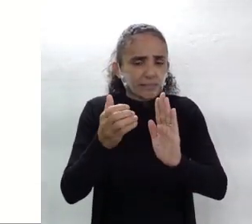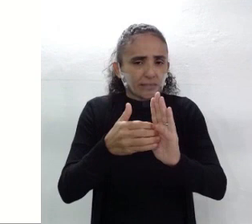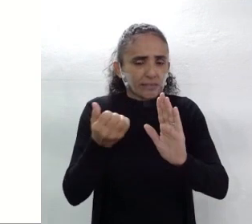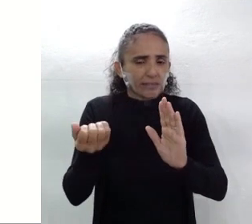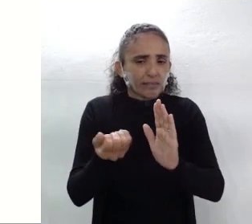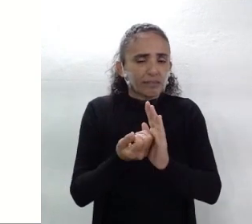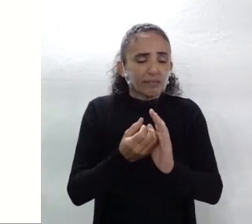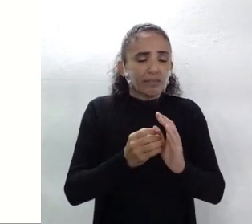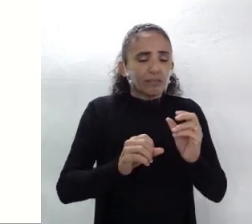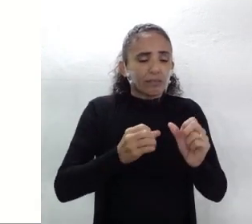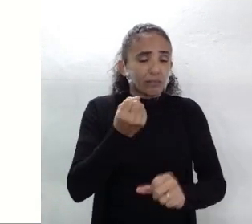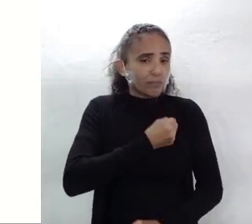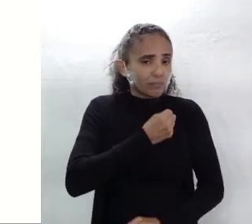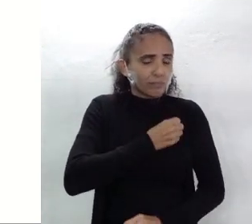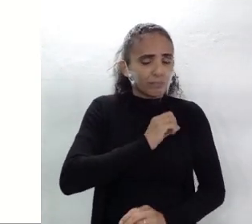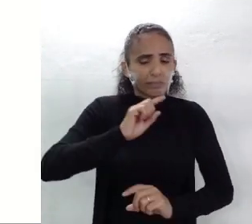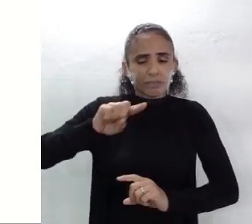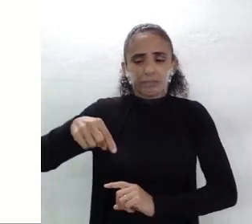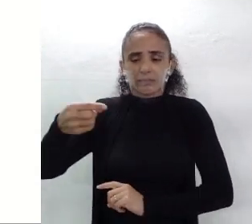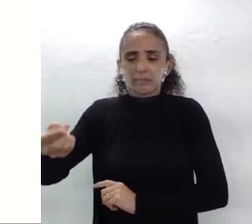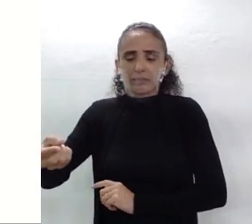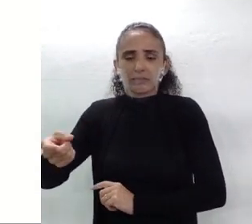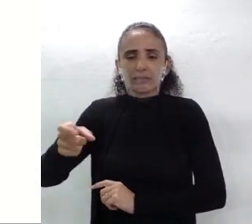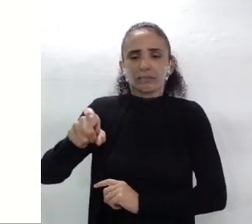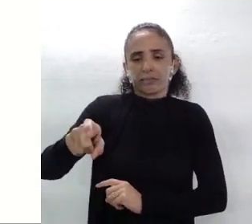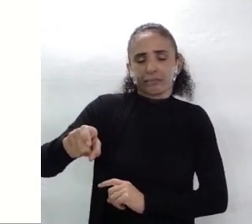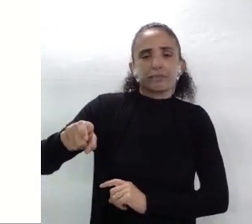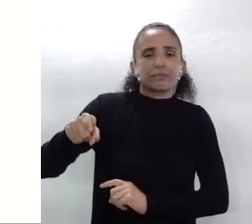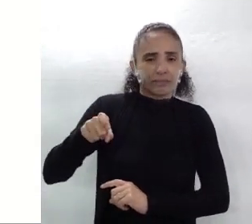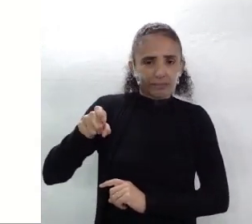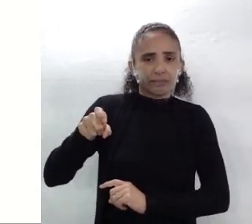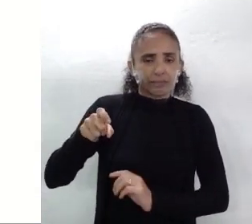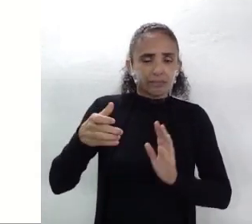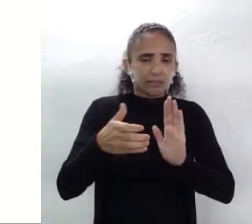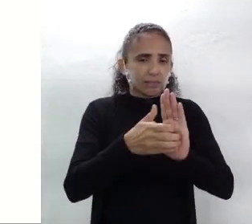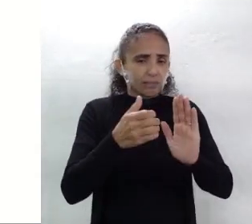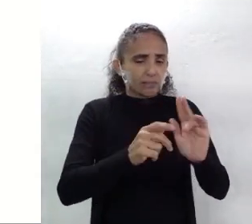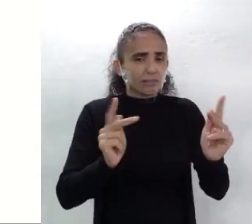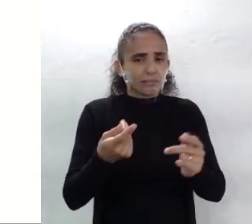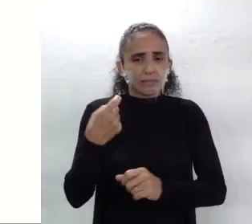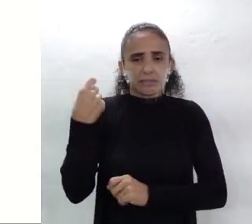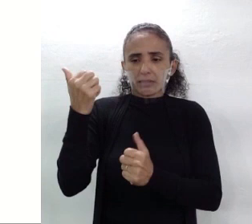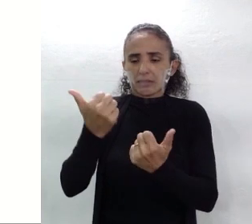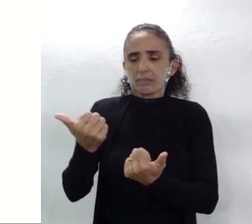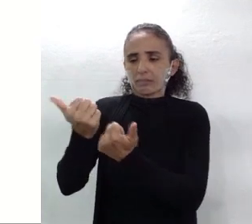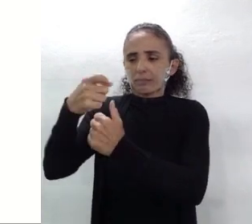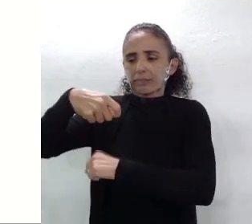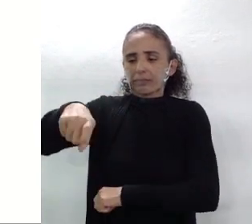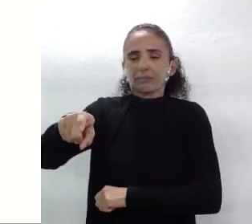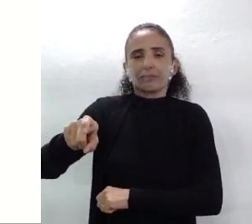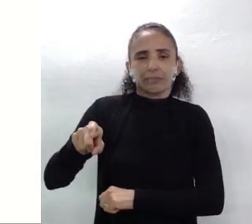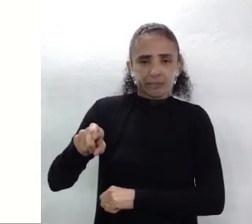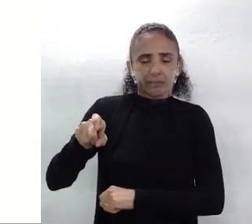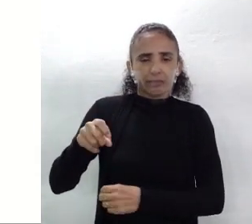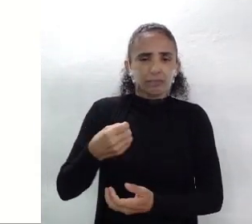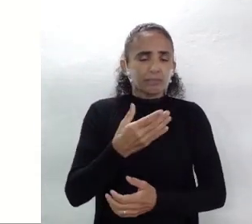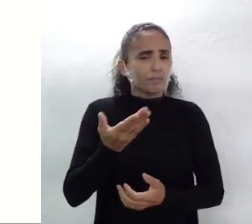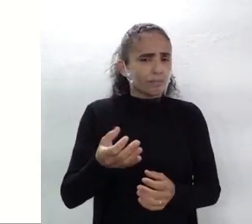o x. De um lado, ó, se eu tenho 2 sacos, eu tiro o valor e coloco o x. X e x. O